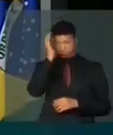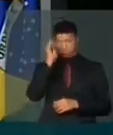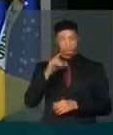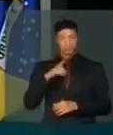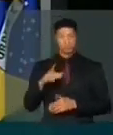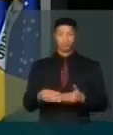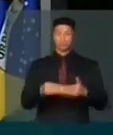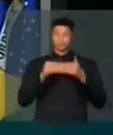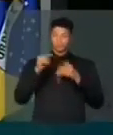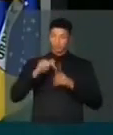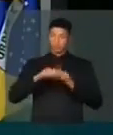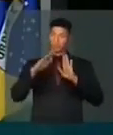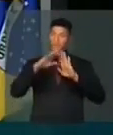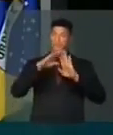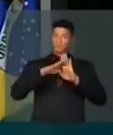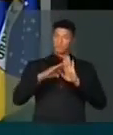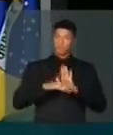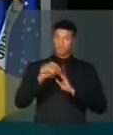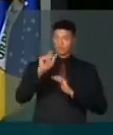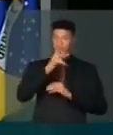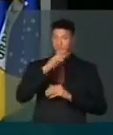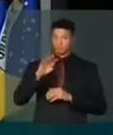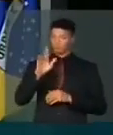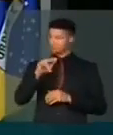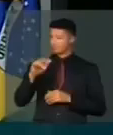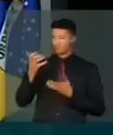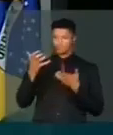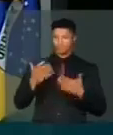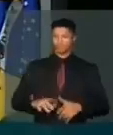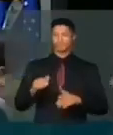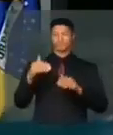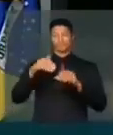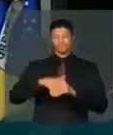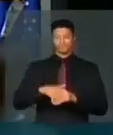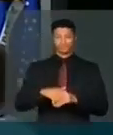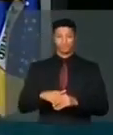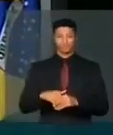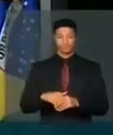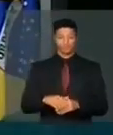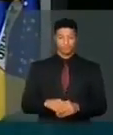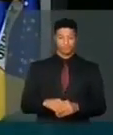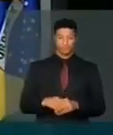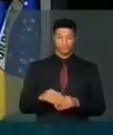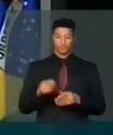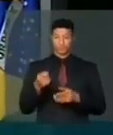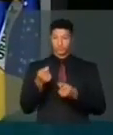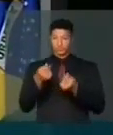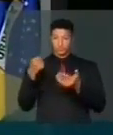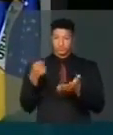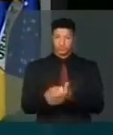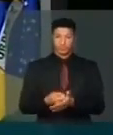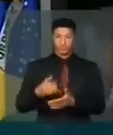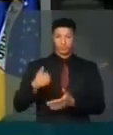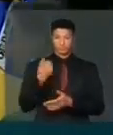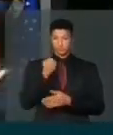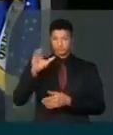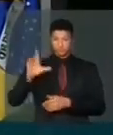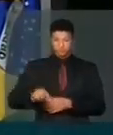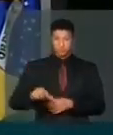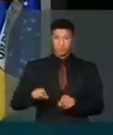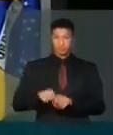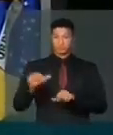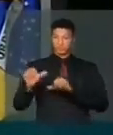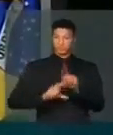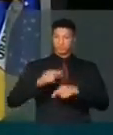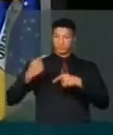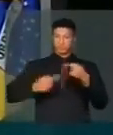tem trazido aqui as pautas que o PT nunca queria que aqui fosse votado: orçamento impositivo, redução da maioridade penal,